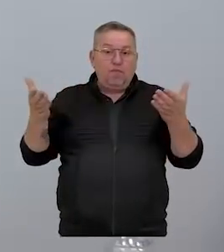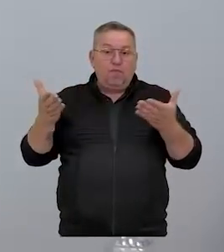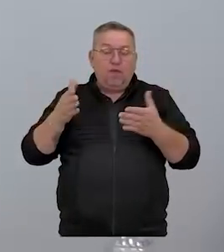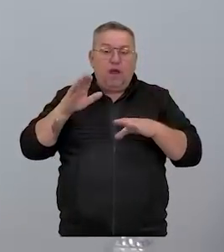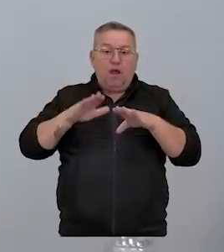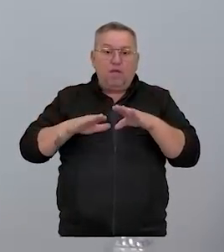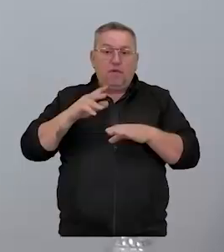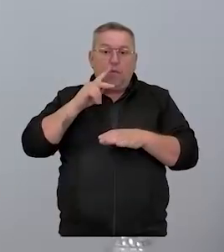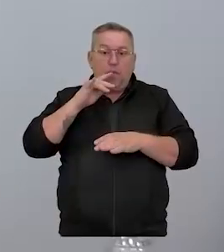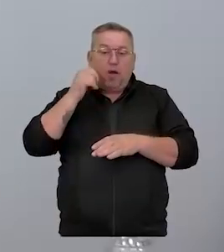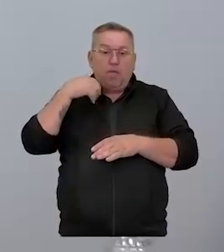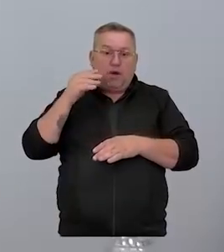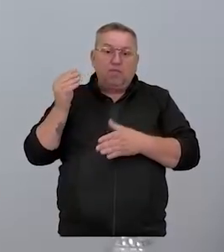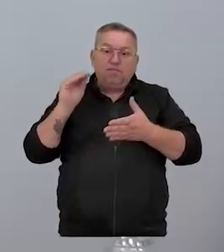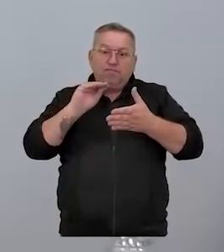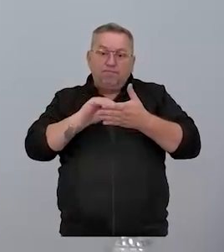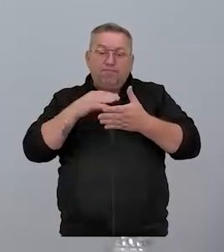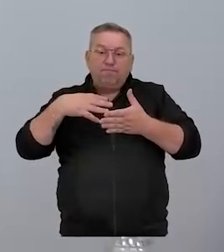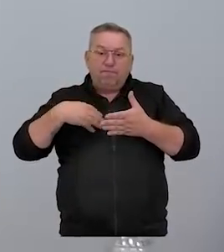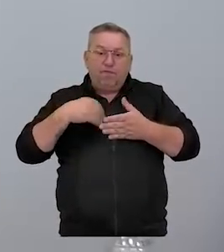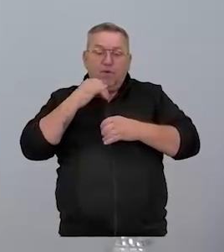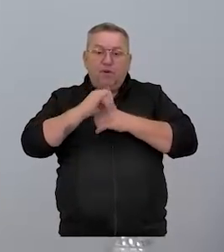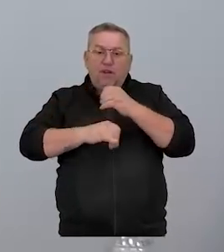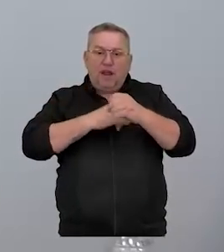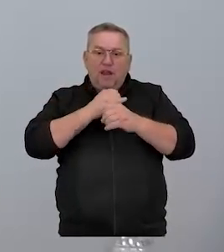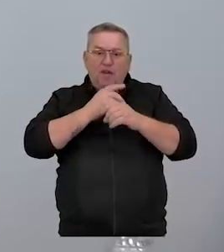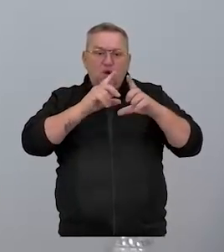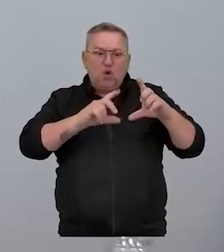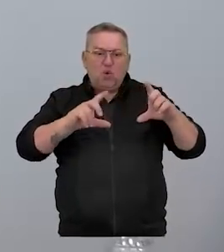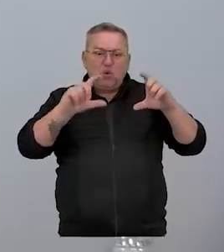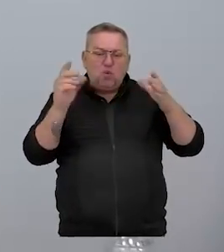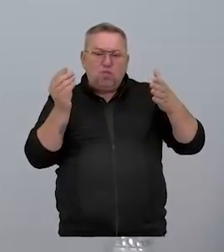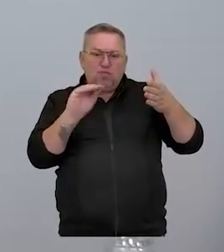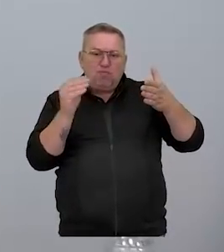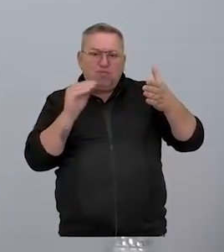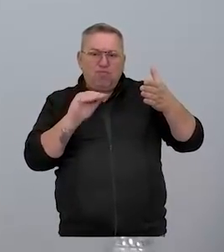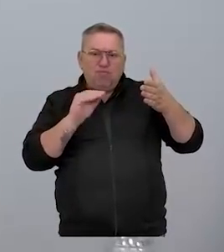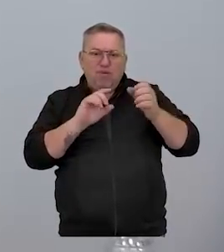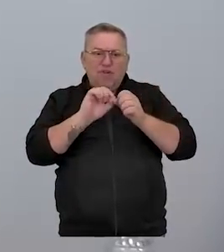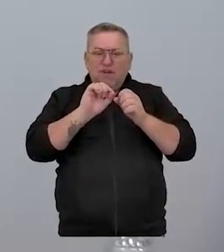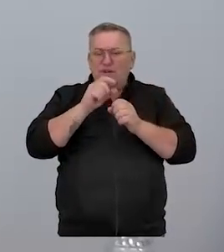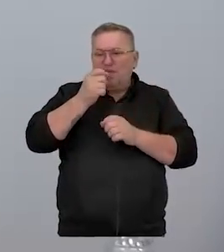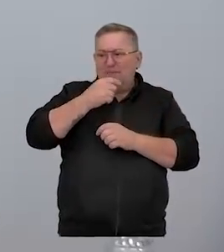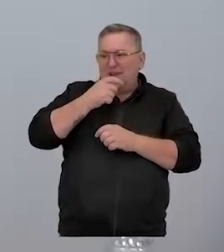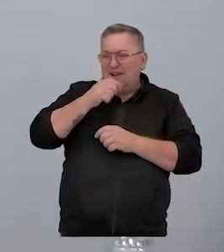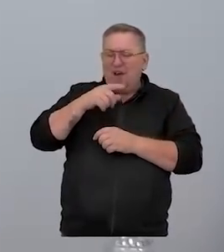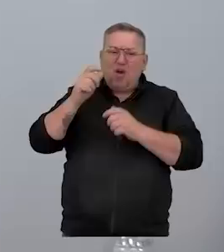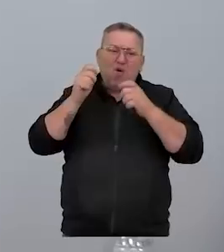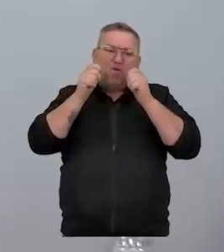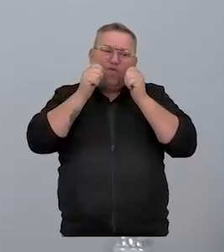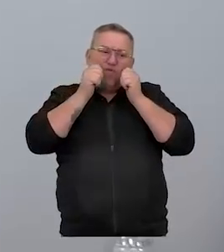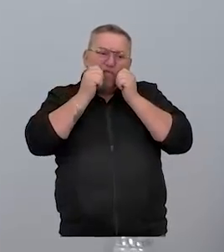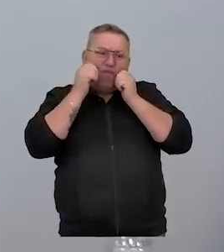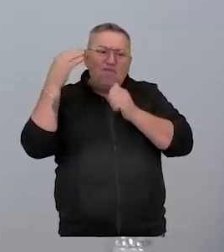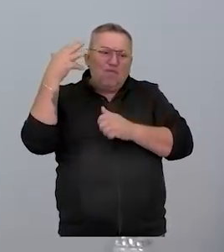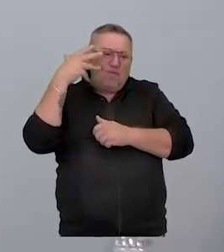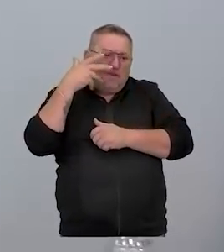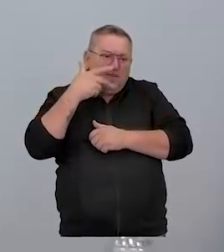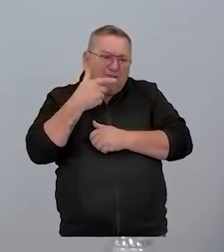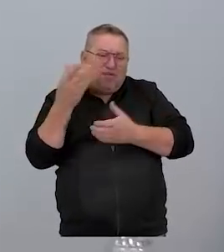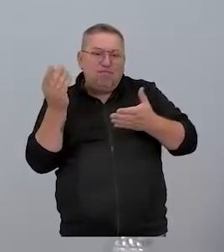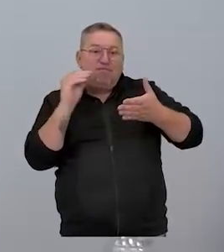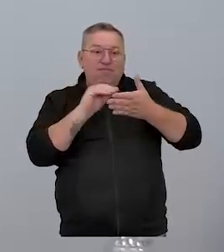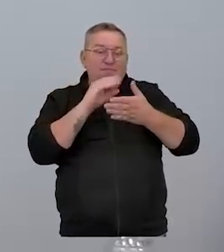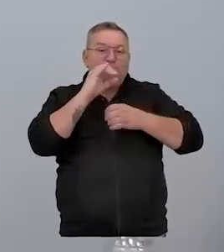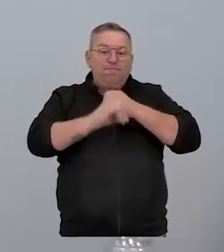filhos na internet, né? Então, com fotos, tudo que é postado, o filho faz uma gracinha, né? Uma foto que é bonitinha